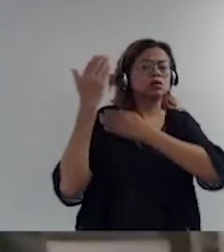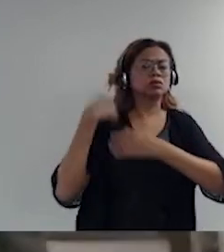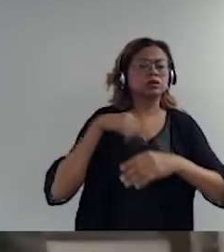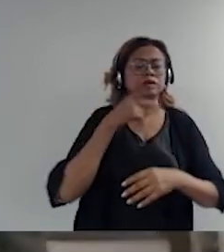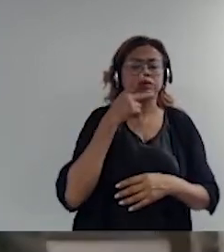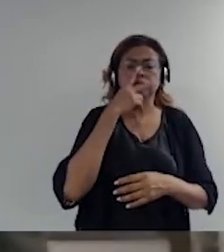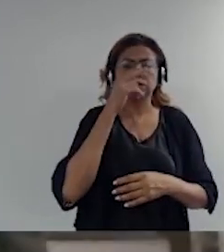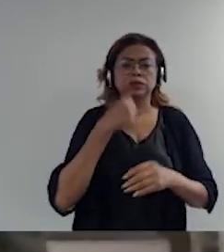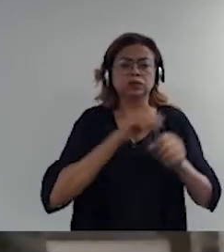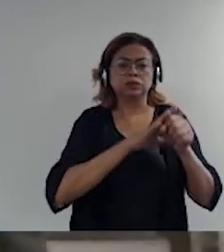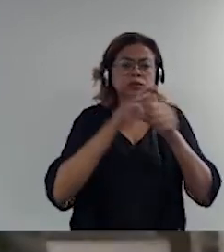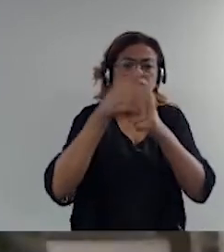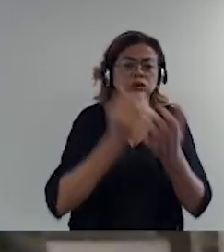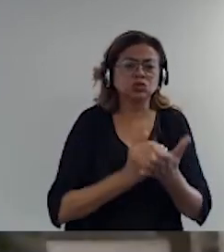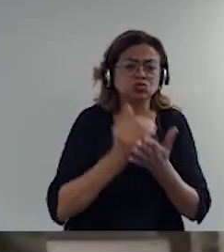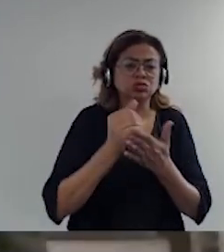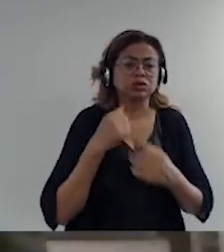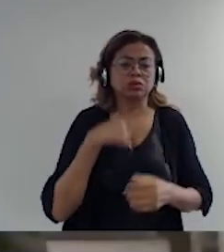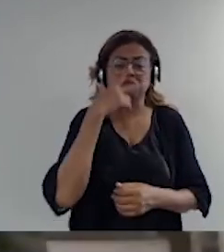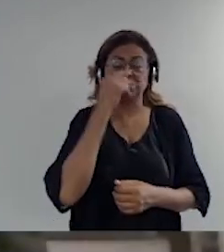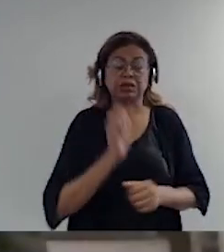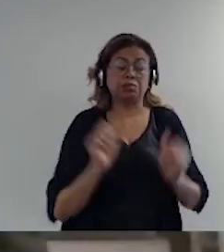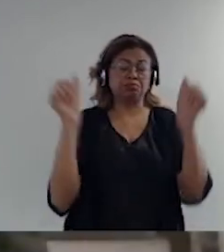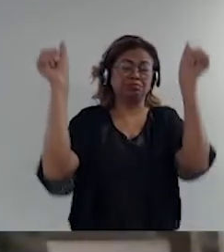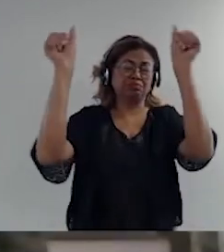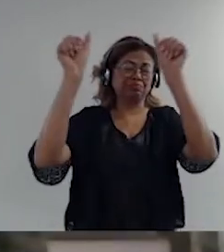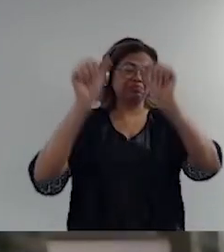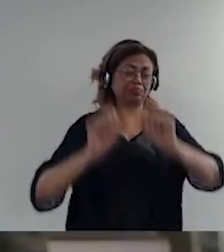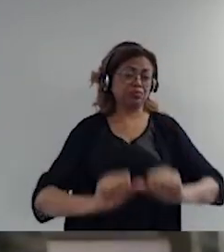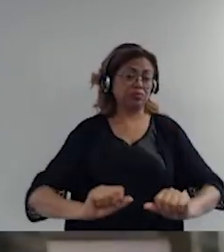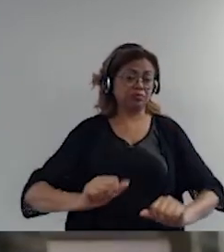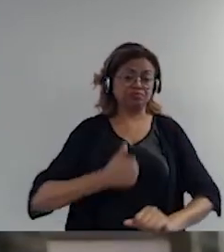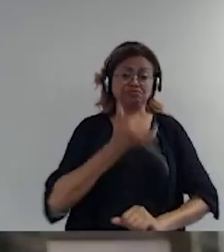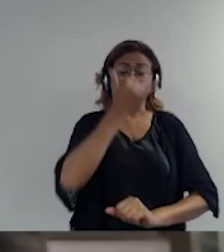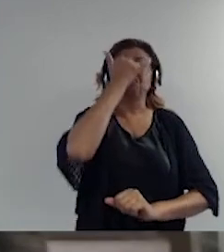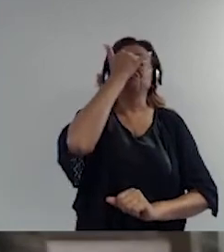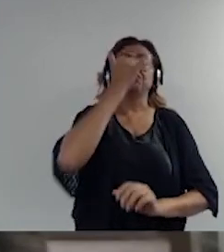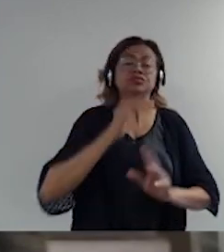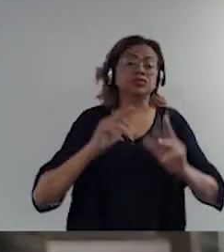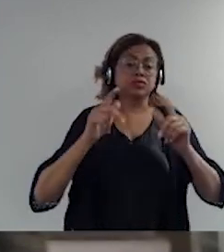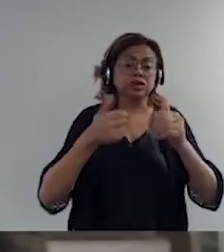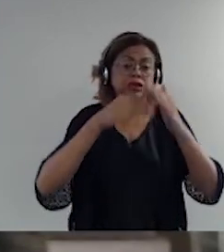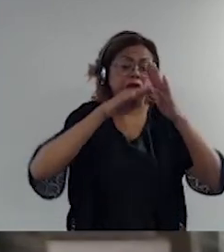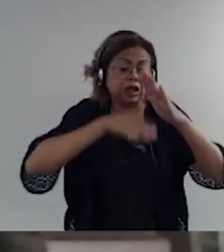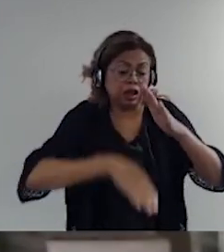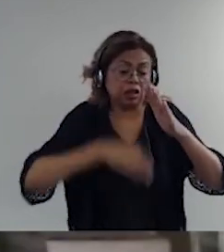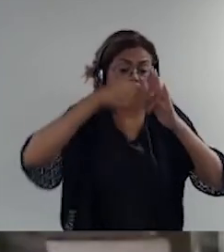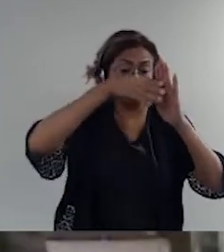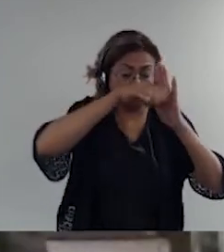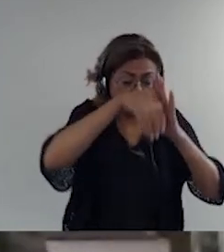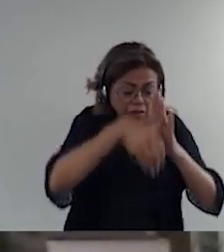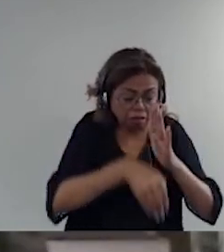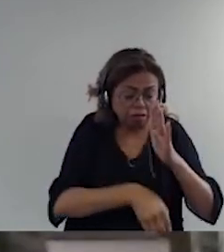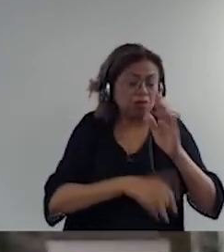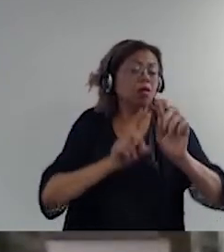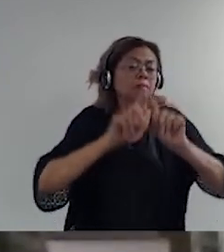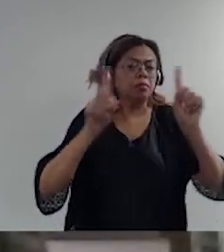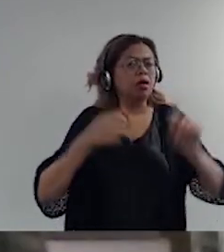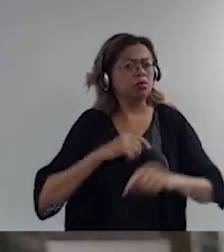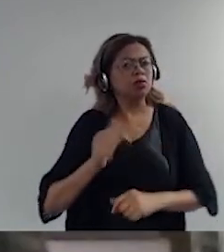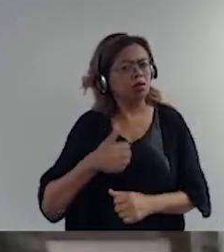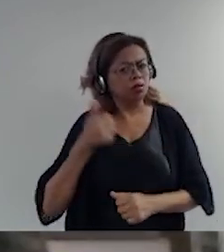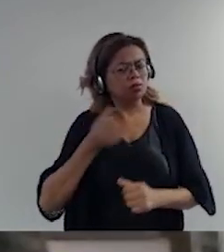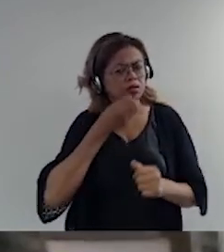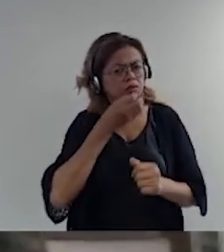pintou a pandemia como um evento de força maior que pôr abaixo todas as nossas expectativas, até